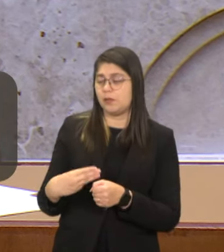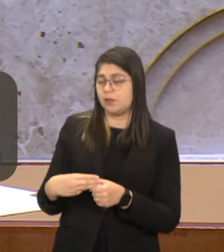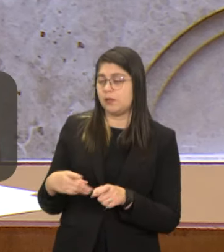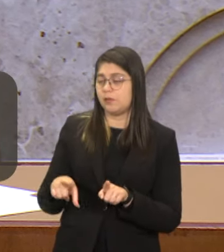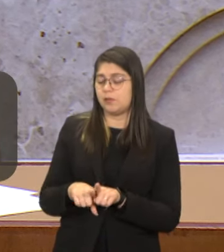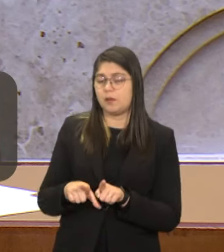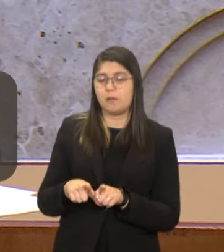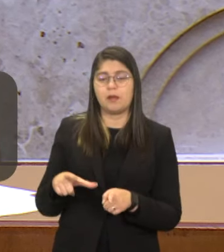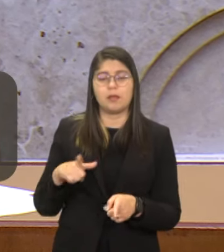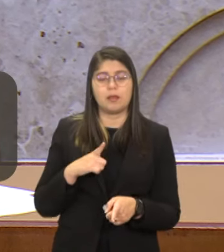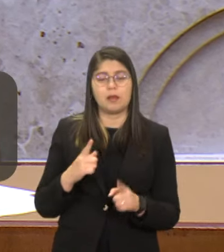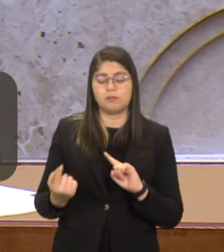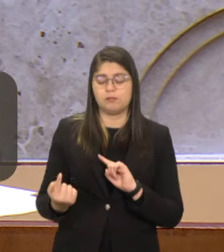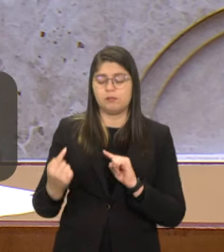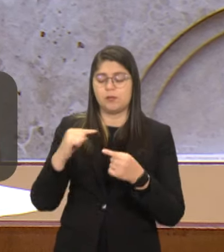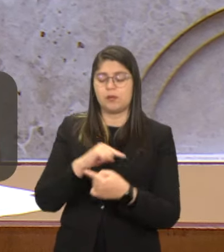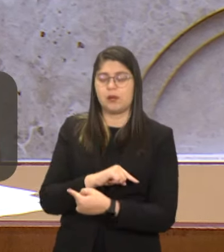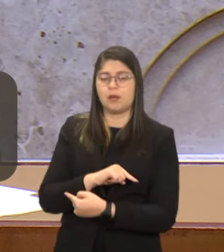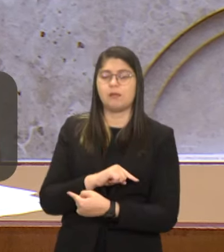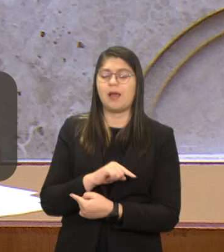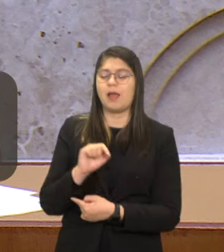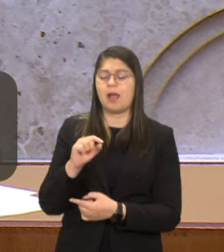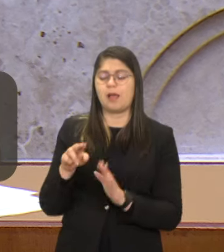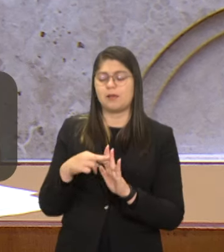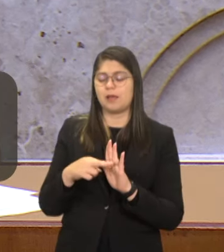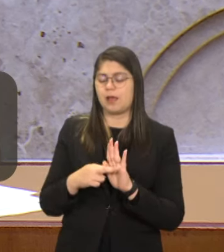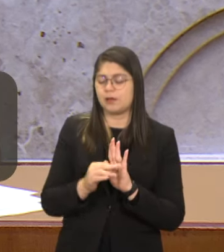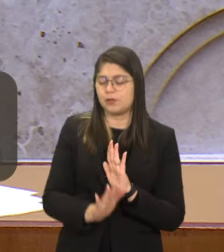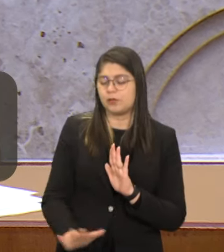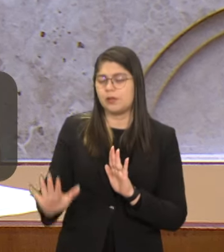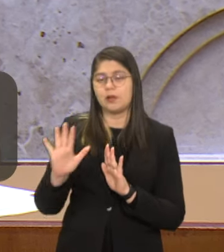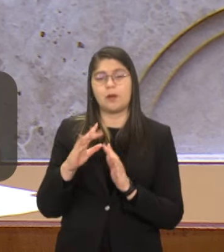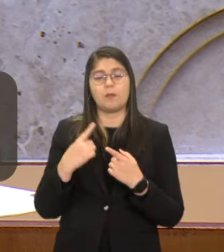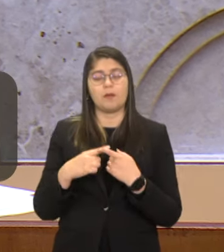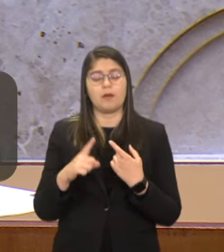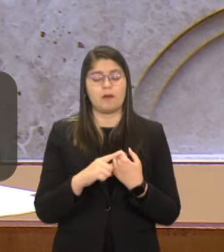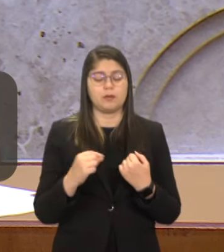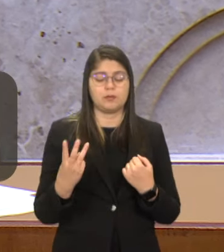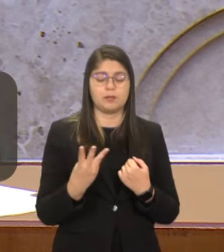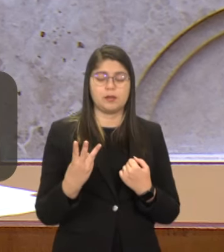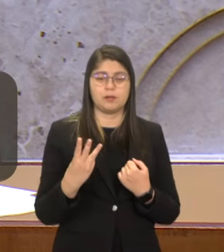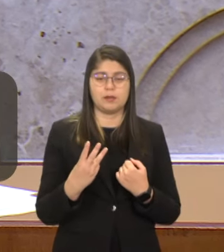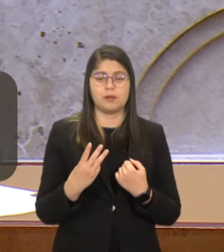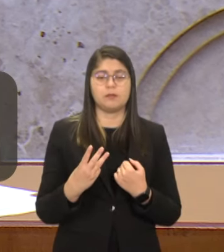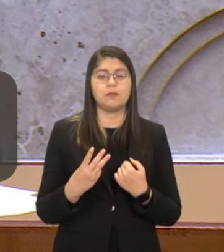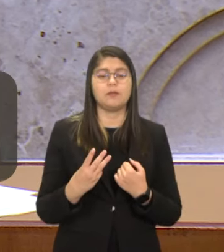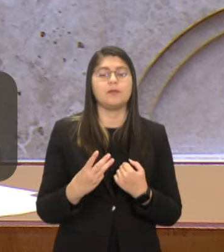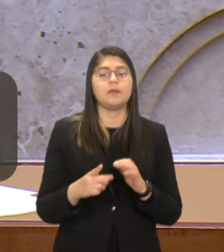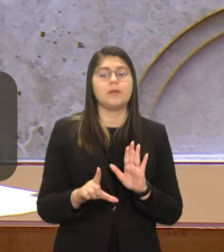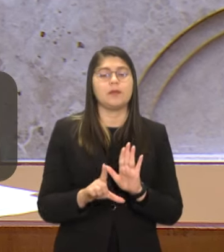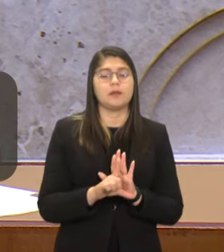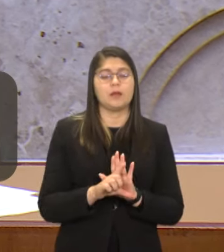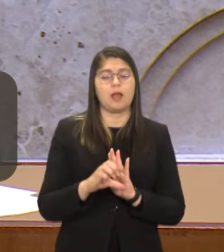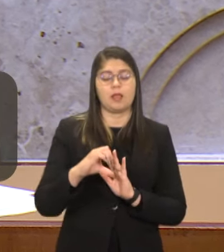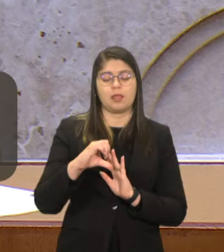disciplina em sentido contrário à norma geral, tendo em vista que o artigo 3º, 3D da Lei Federal